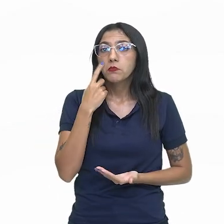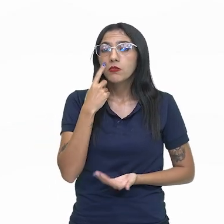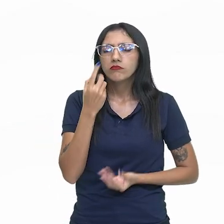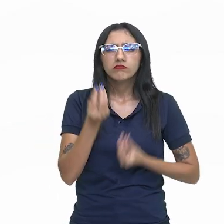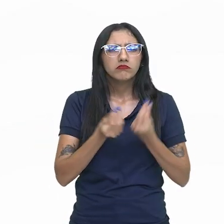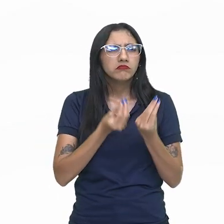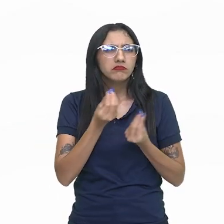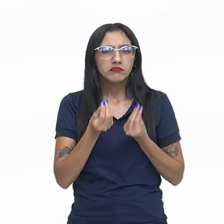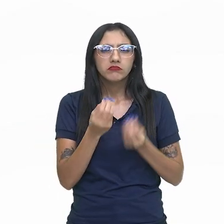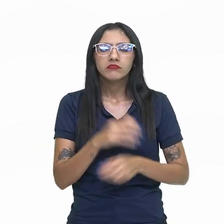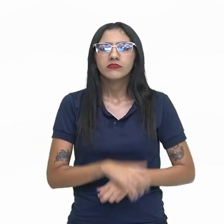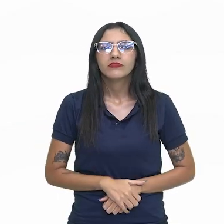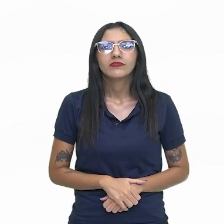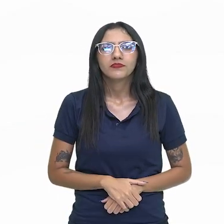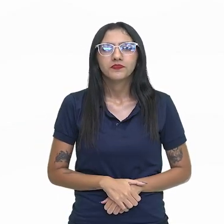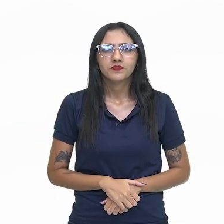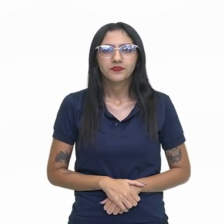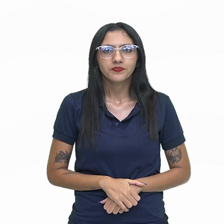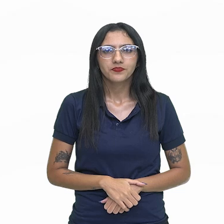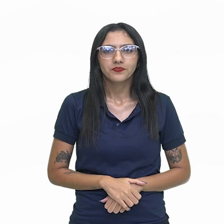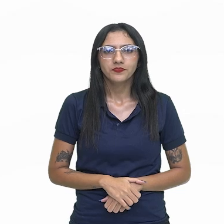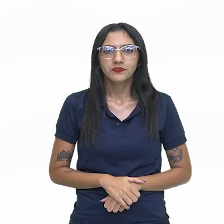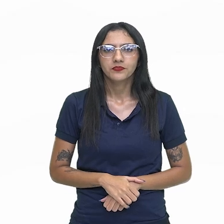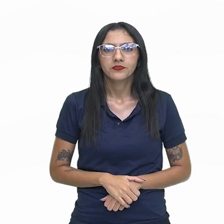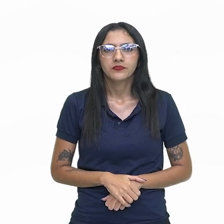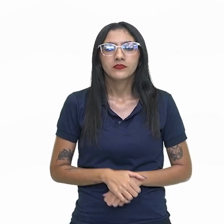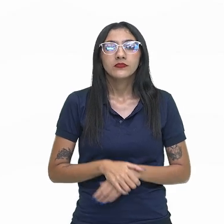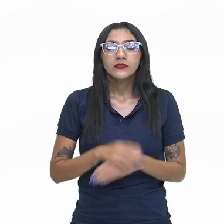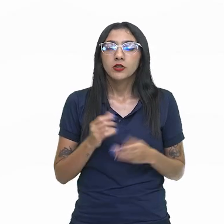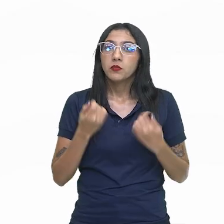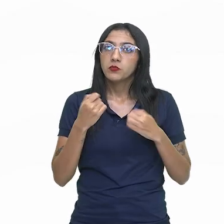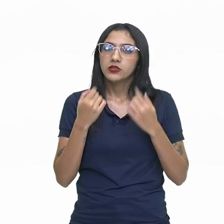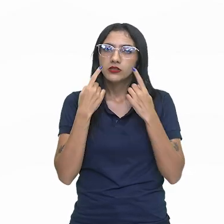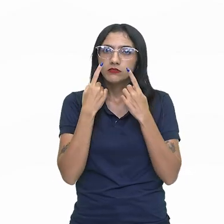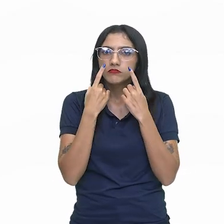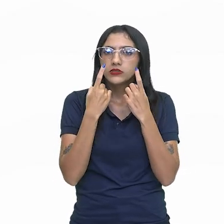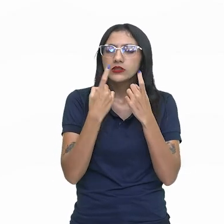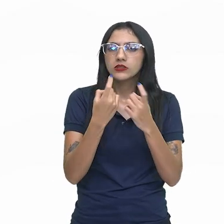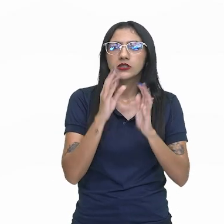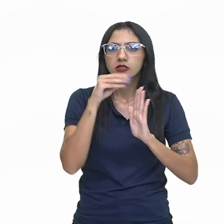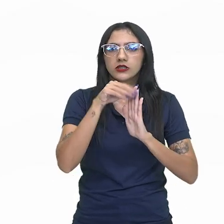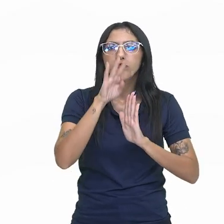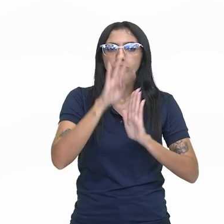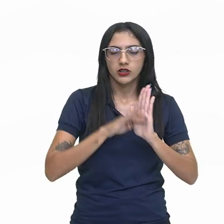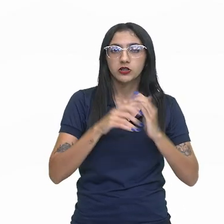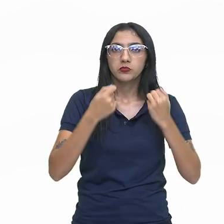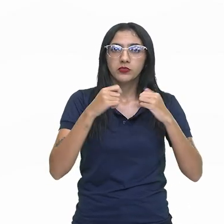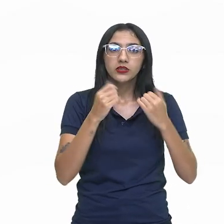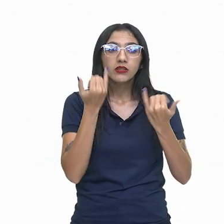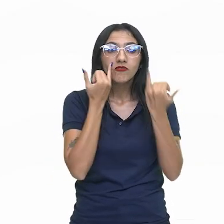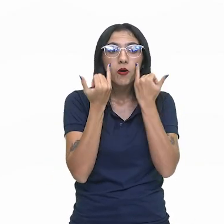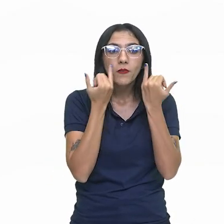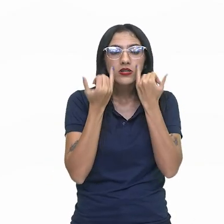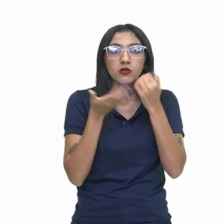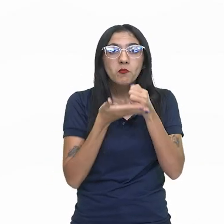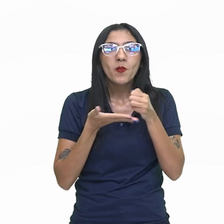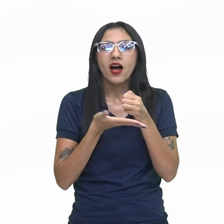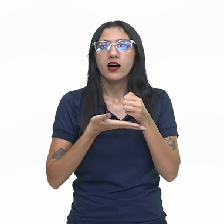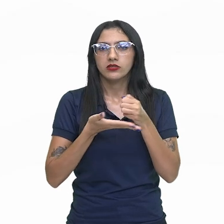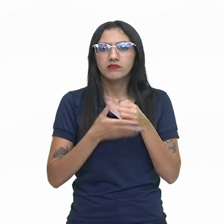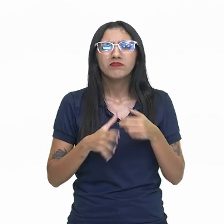funciona. Deve situar o leitor num texto e apresentar as informações básicas da notícia.